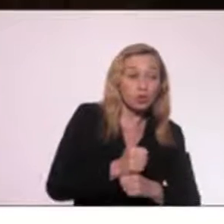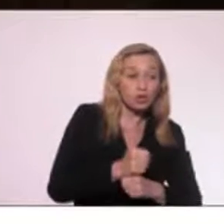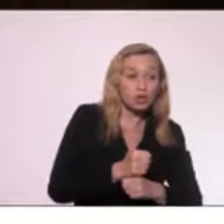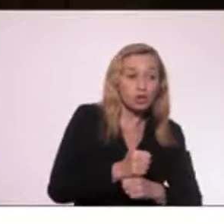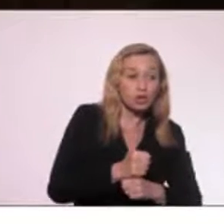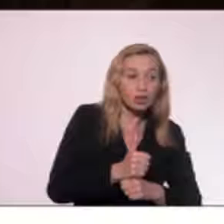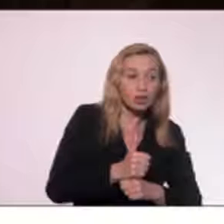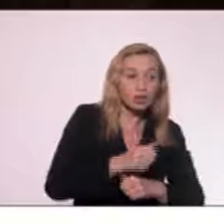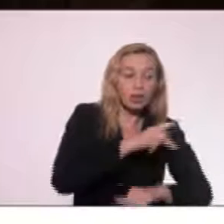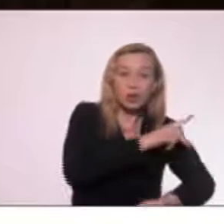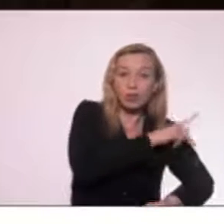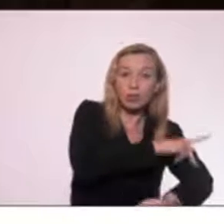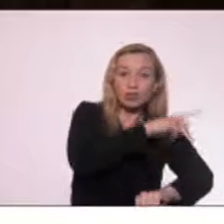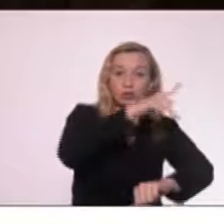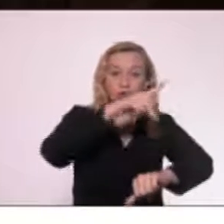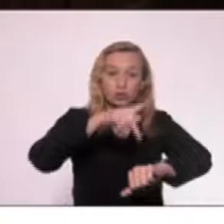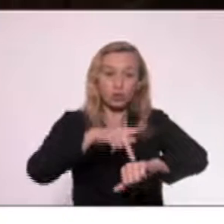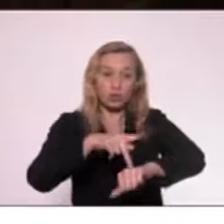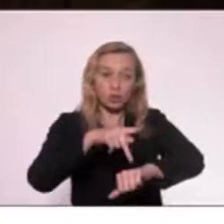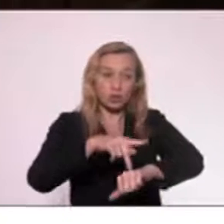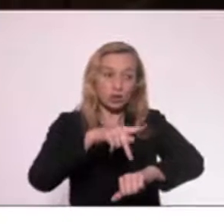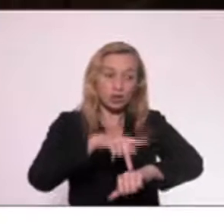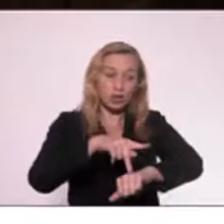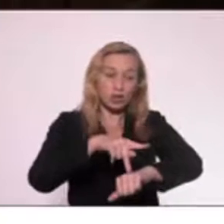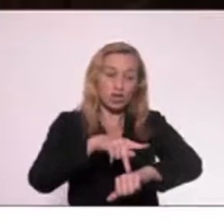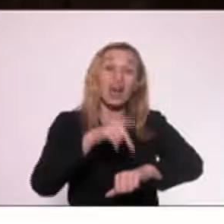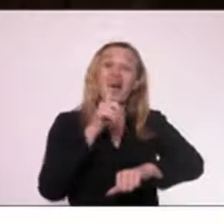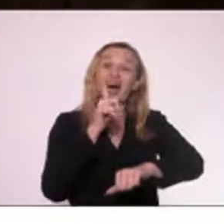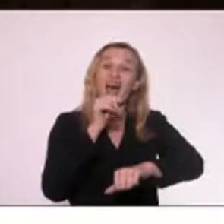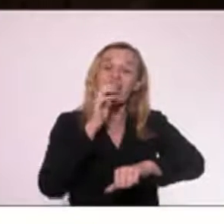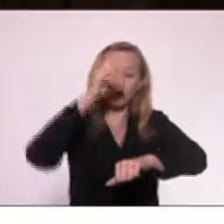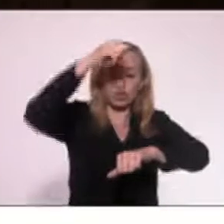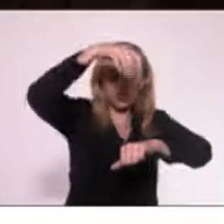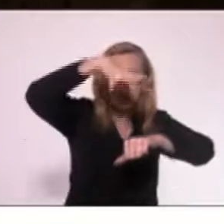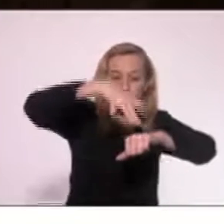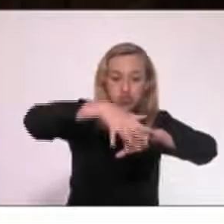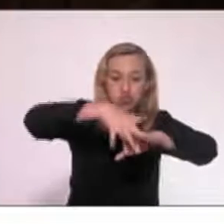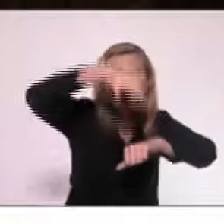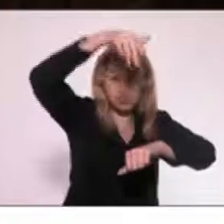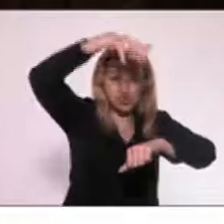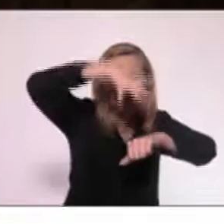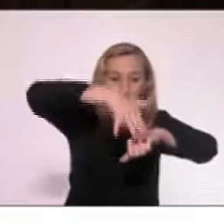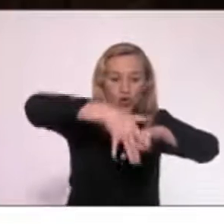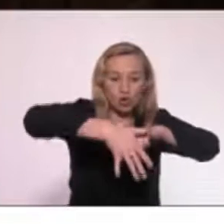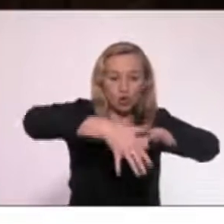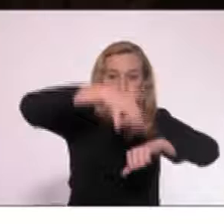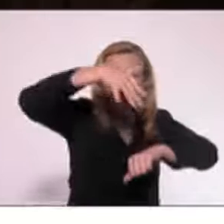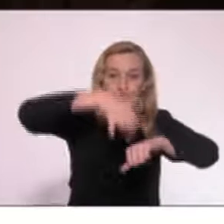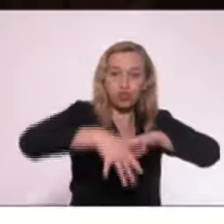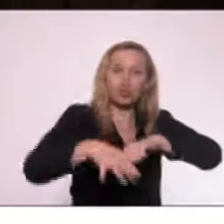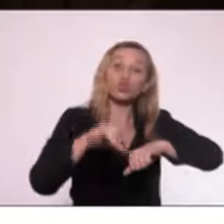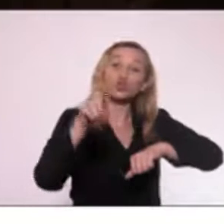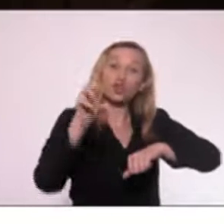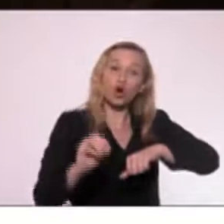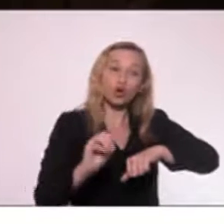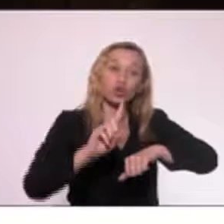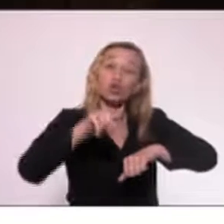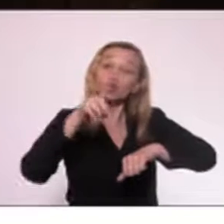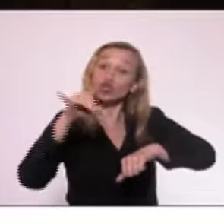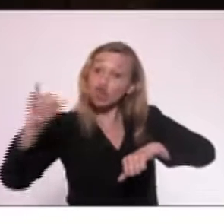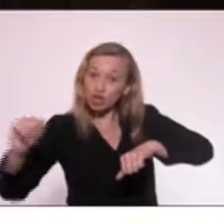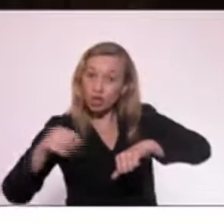a montanha rochosa, o excesso de água vai percolando entre o solo e a rocha, e um dia o solo